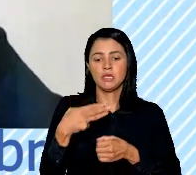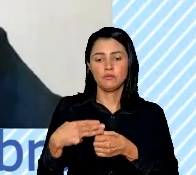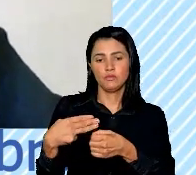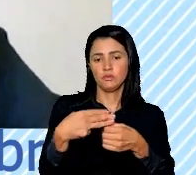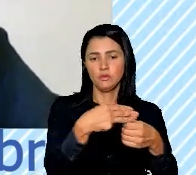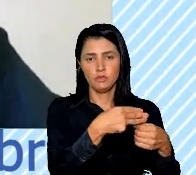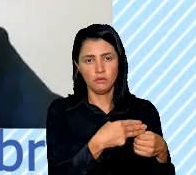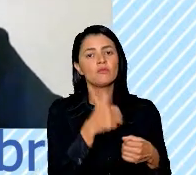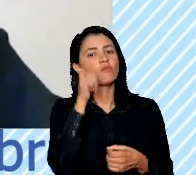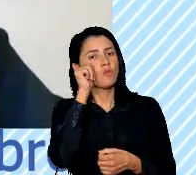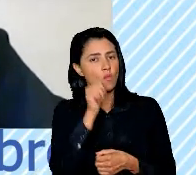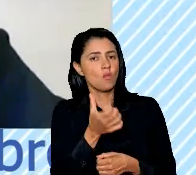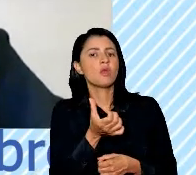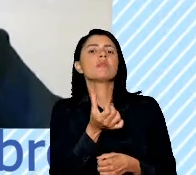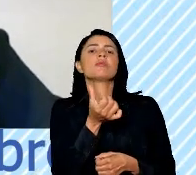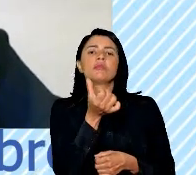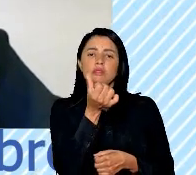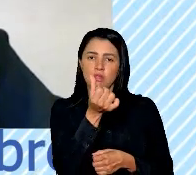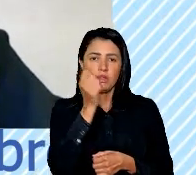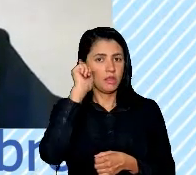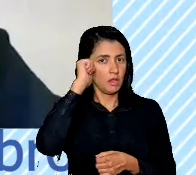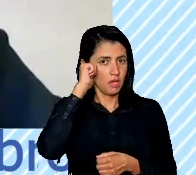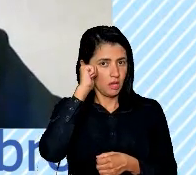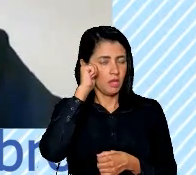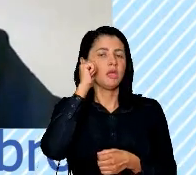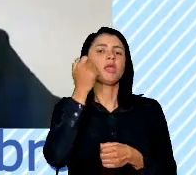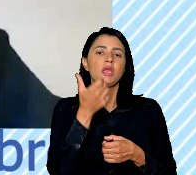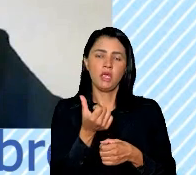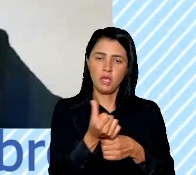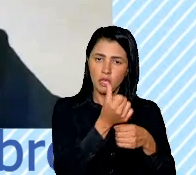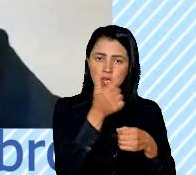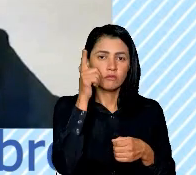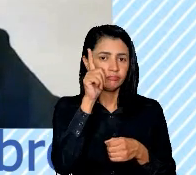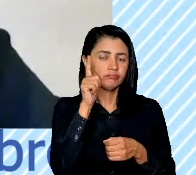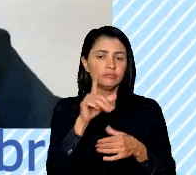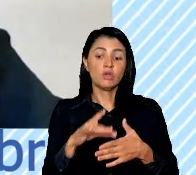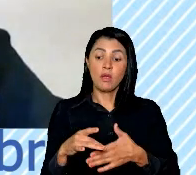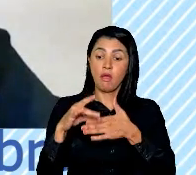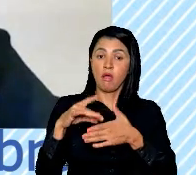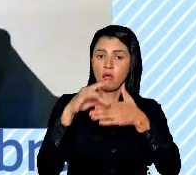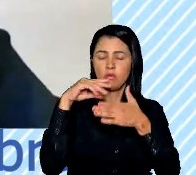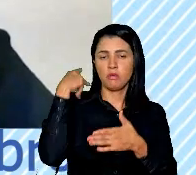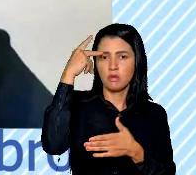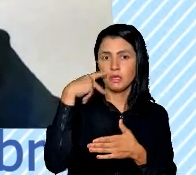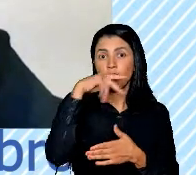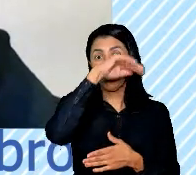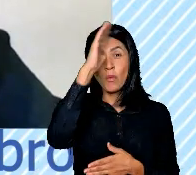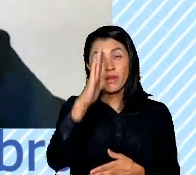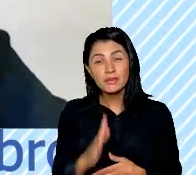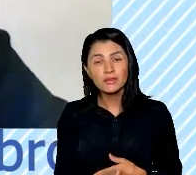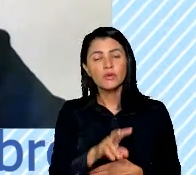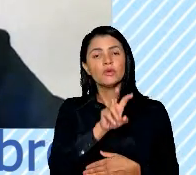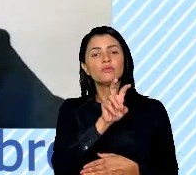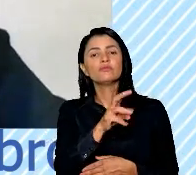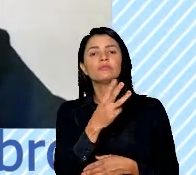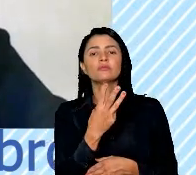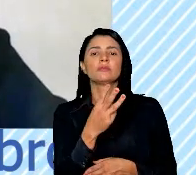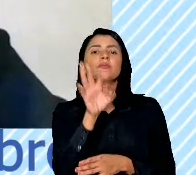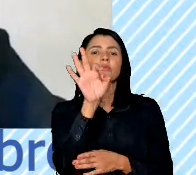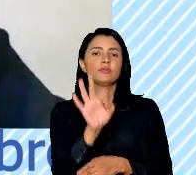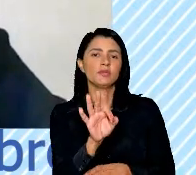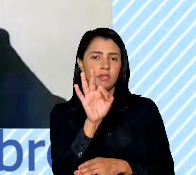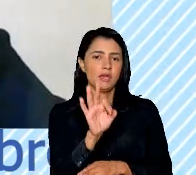passaram a ocupar mais de 50% dos cargos de vereança, isso no Brasil inteiro. Em 53%, agora eu